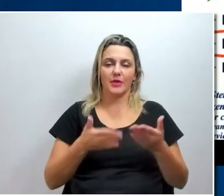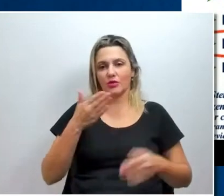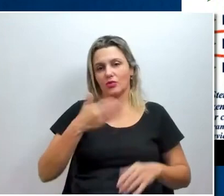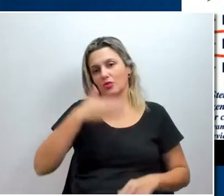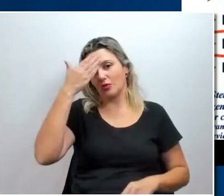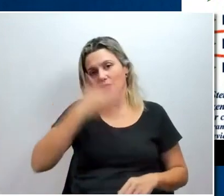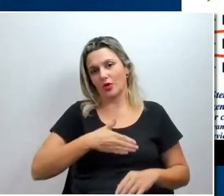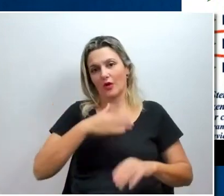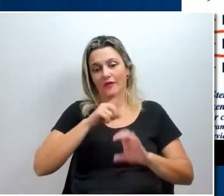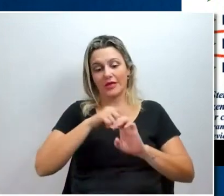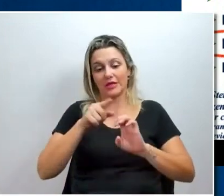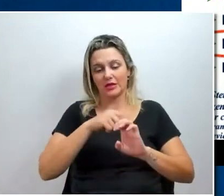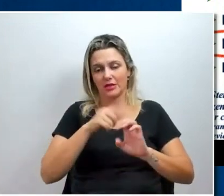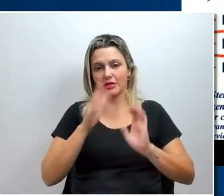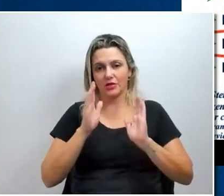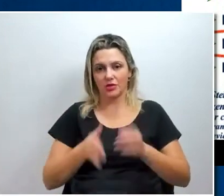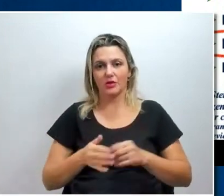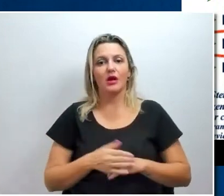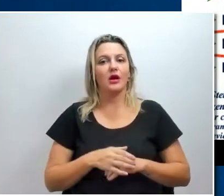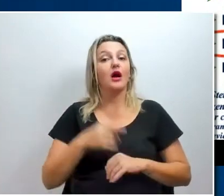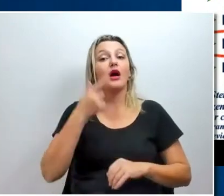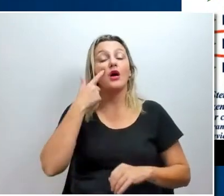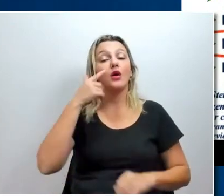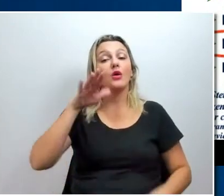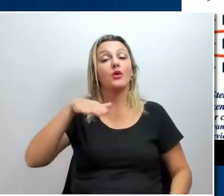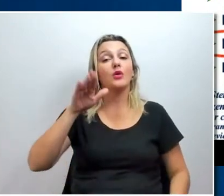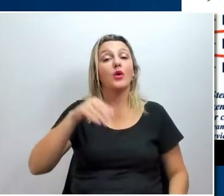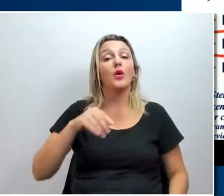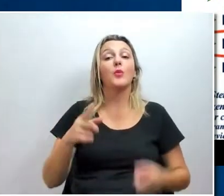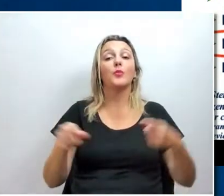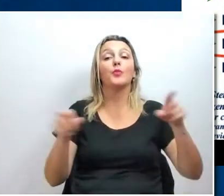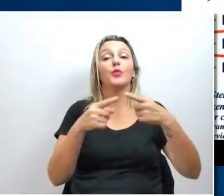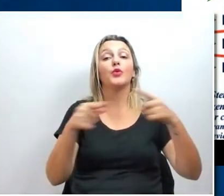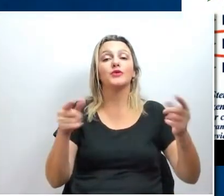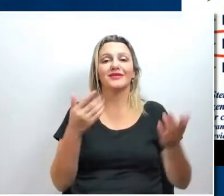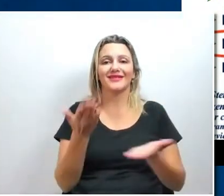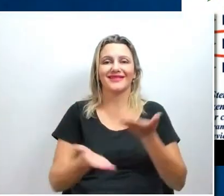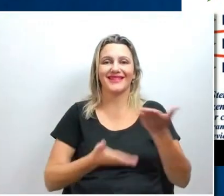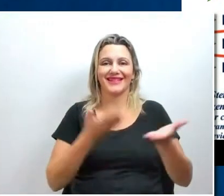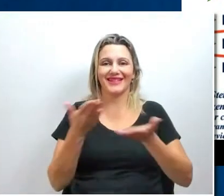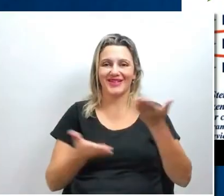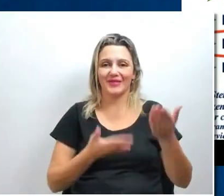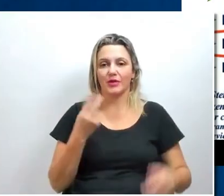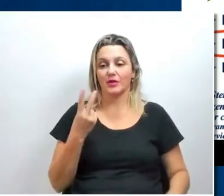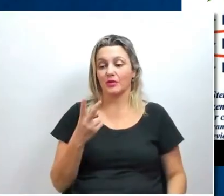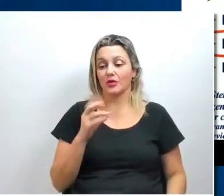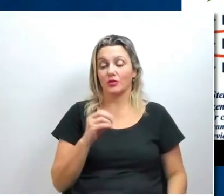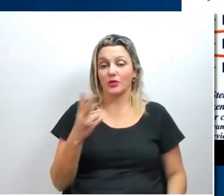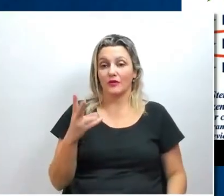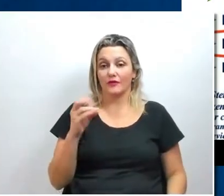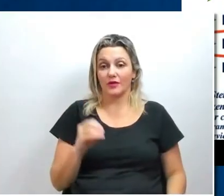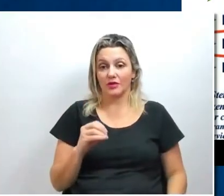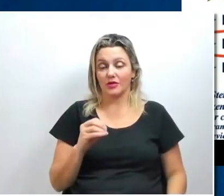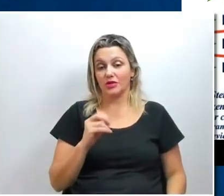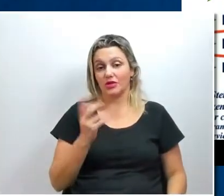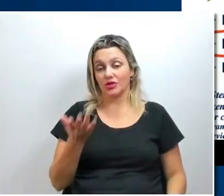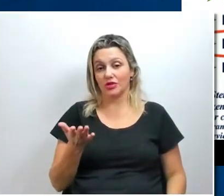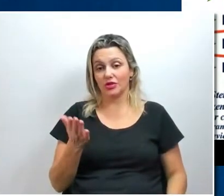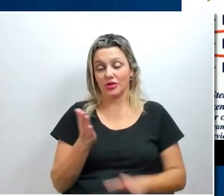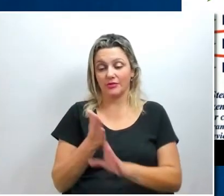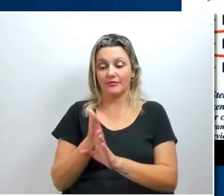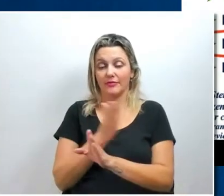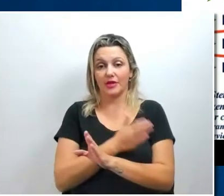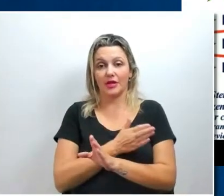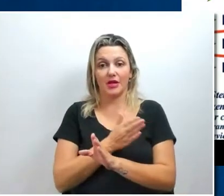atenção de algumas, por exemplo, como musicoterapia, que até 2020 não era considerada como